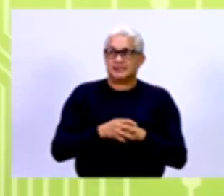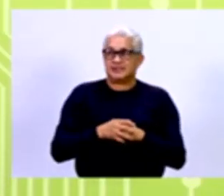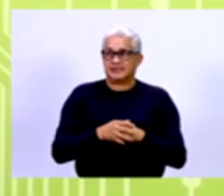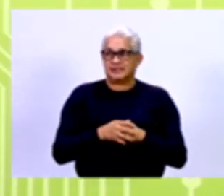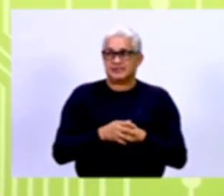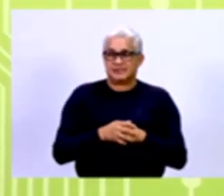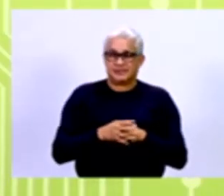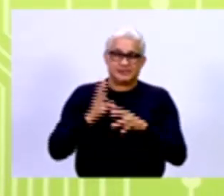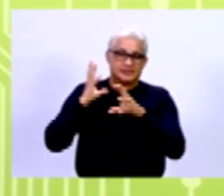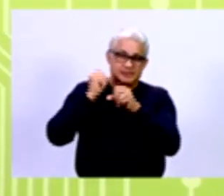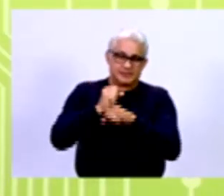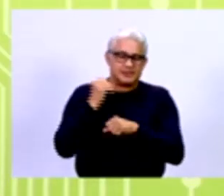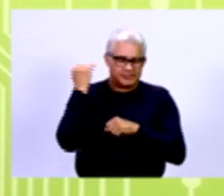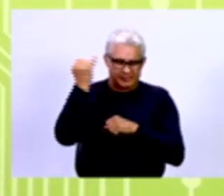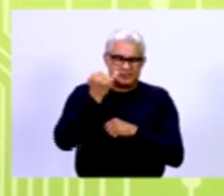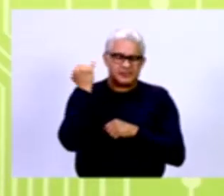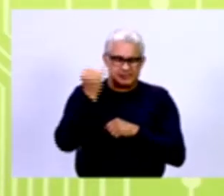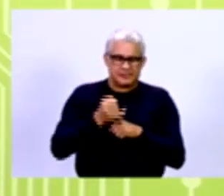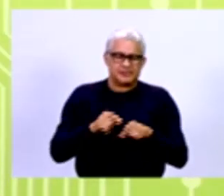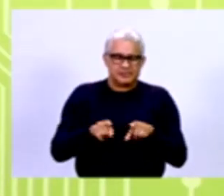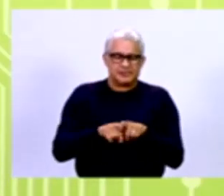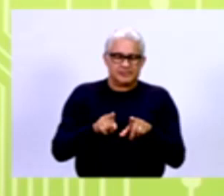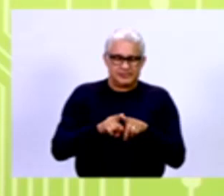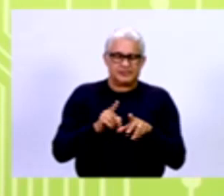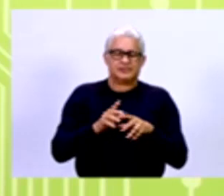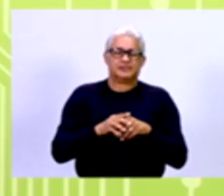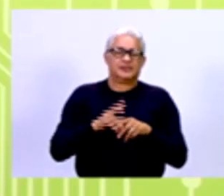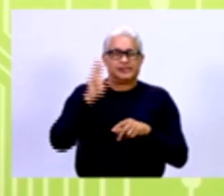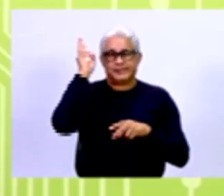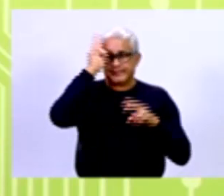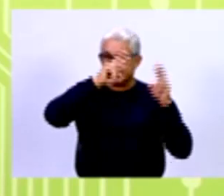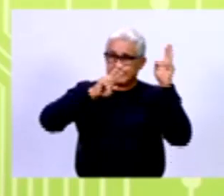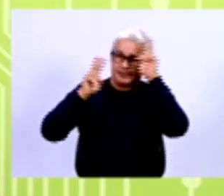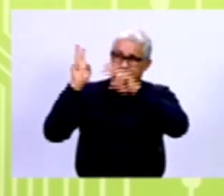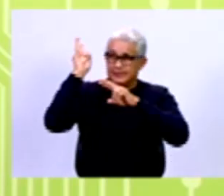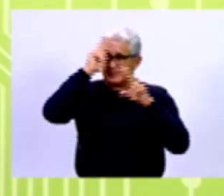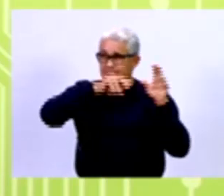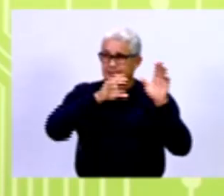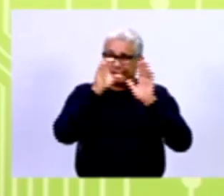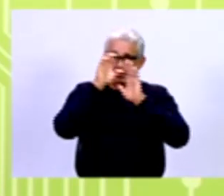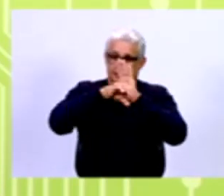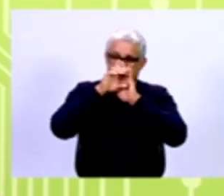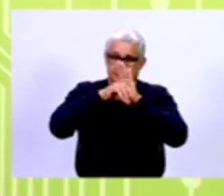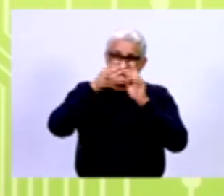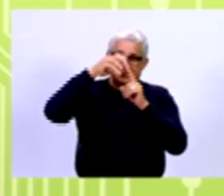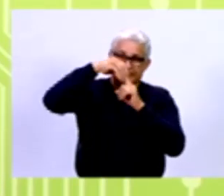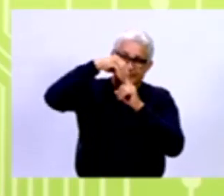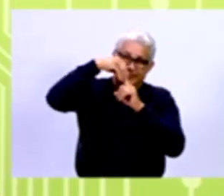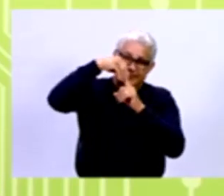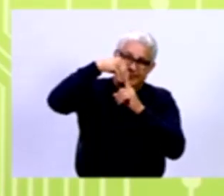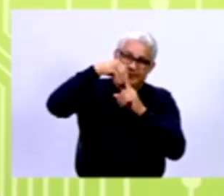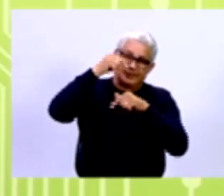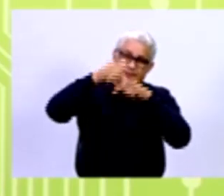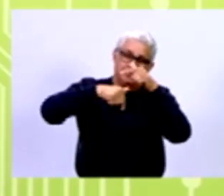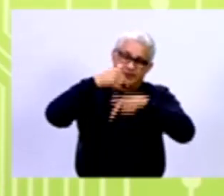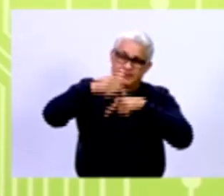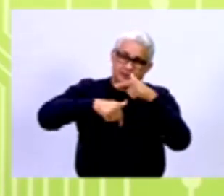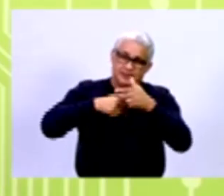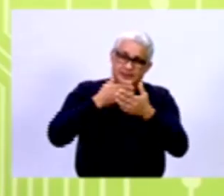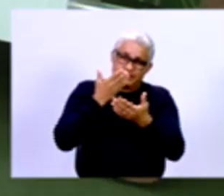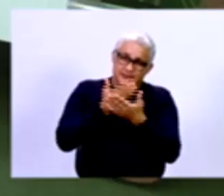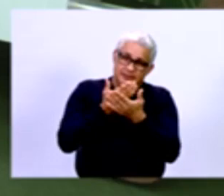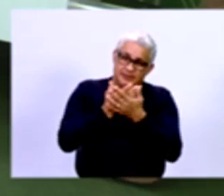a revisão é fundamental, além dela revivar em você os conceitos principais que nós trabalhamos desde o início da